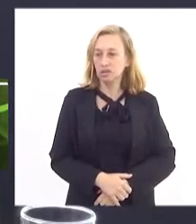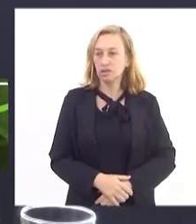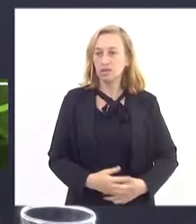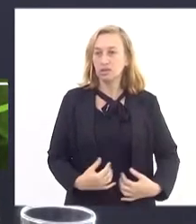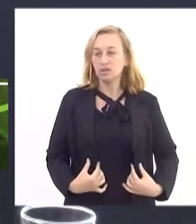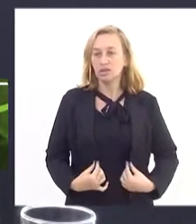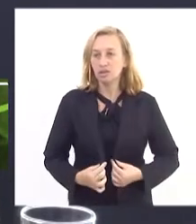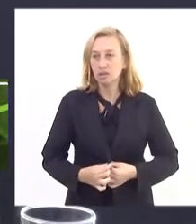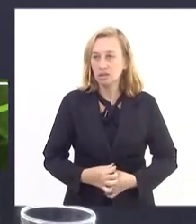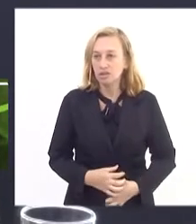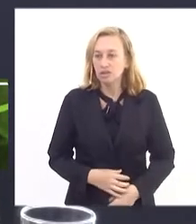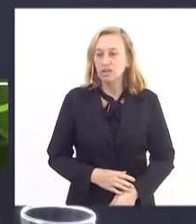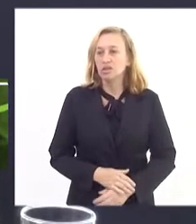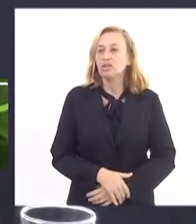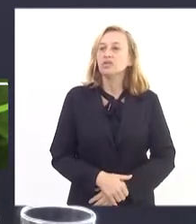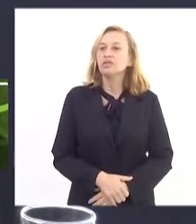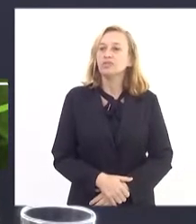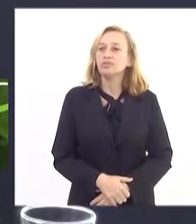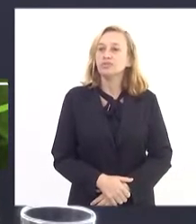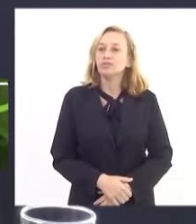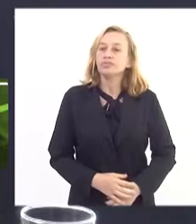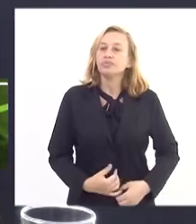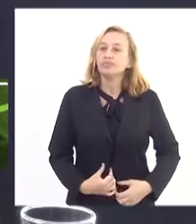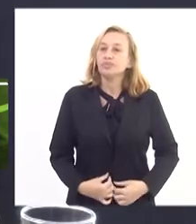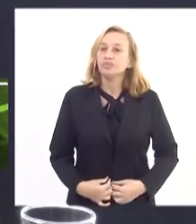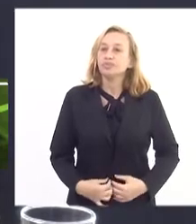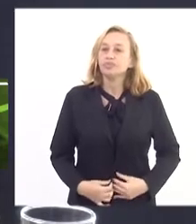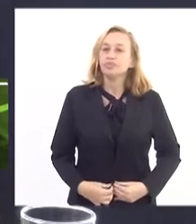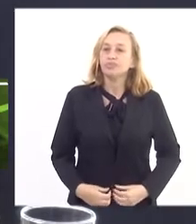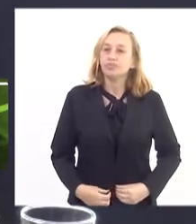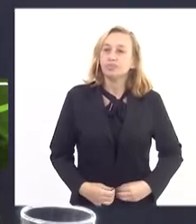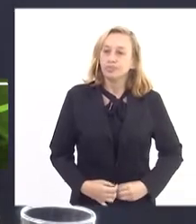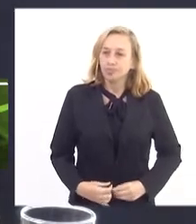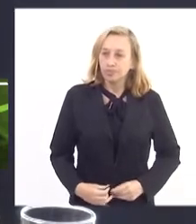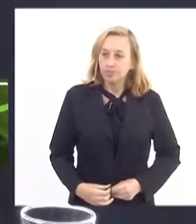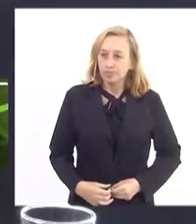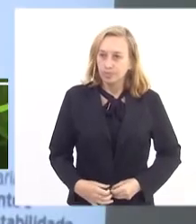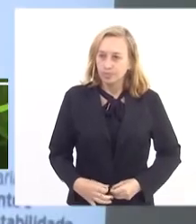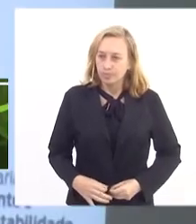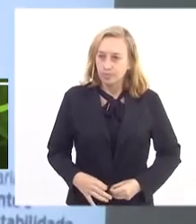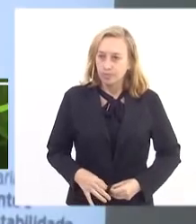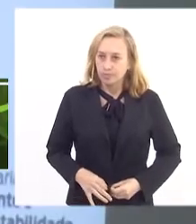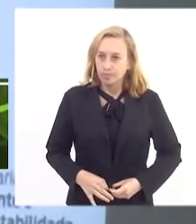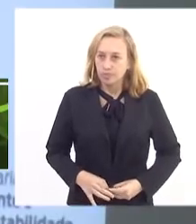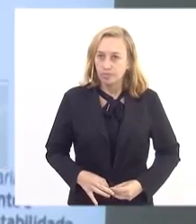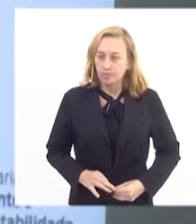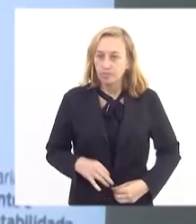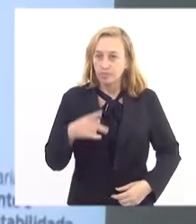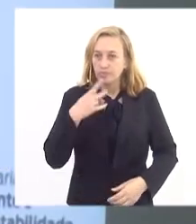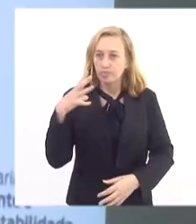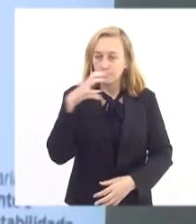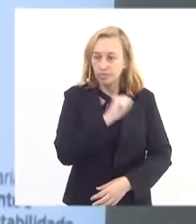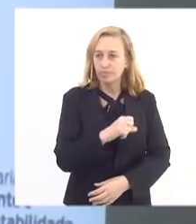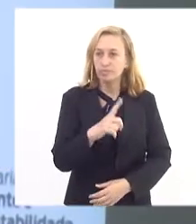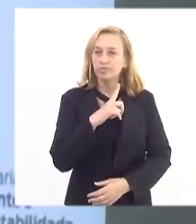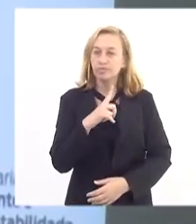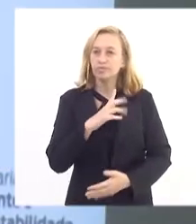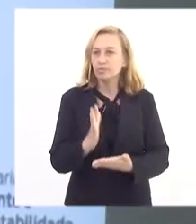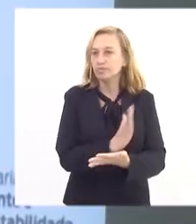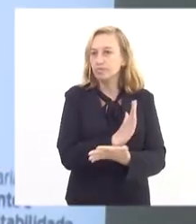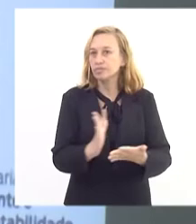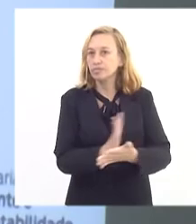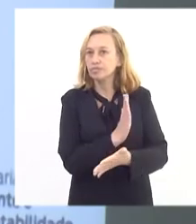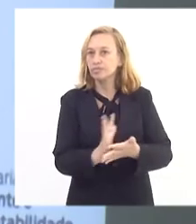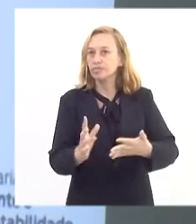de bônus para a gente. Eu vou falar rapidamente, né? A gente tem algum cronograma, né, físico aí,